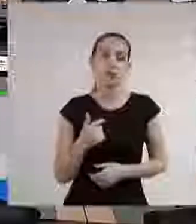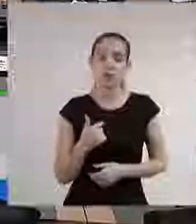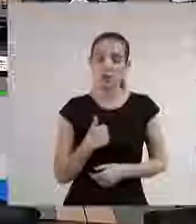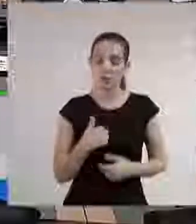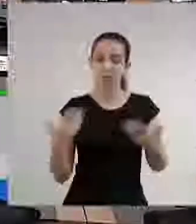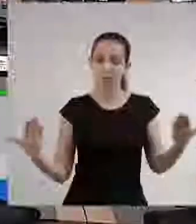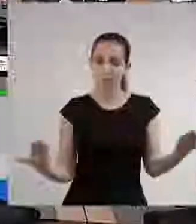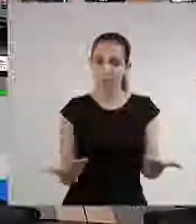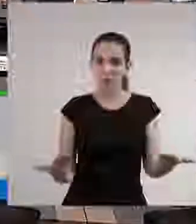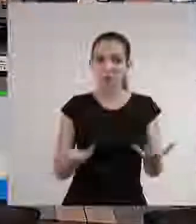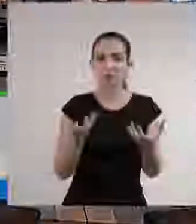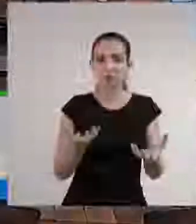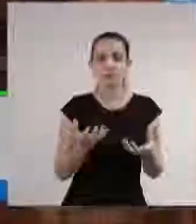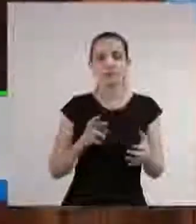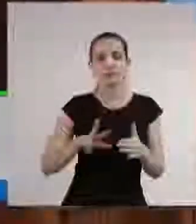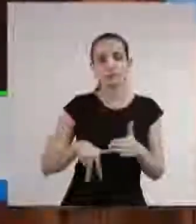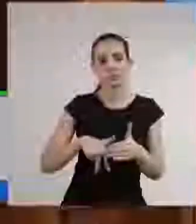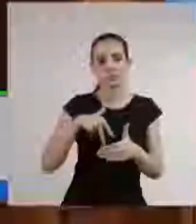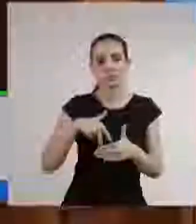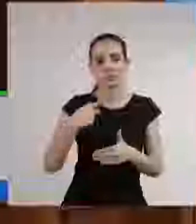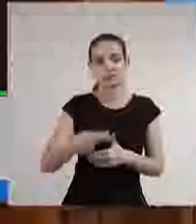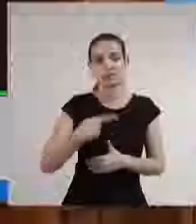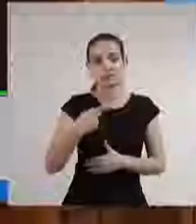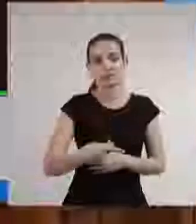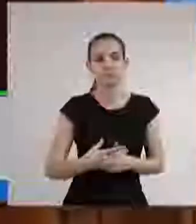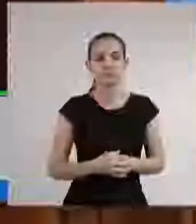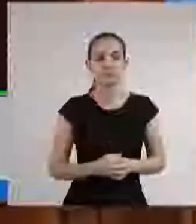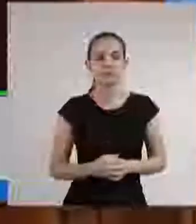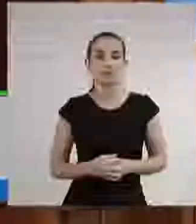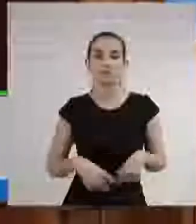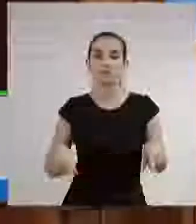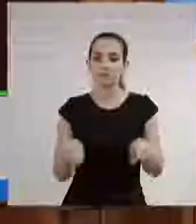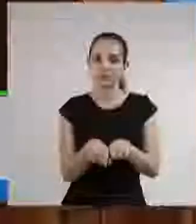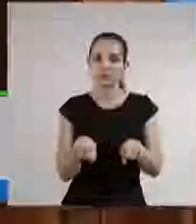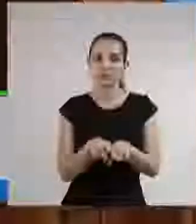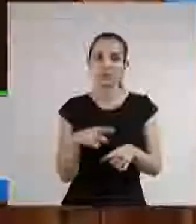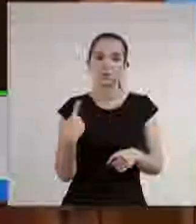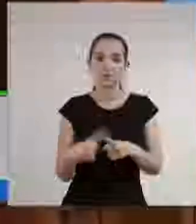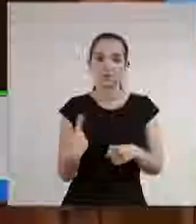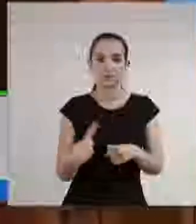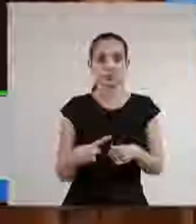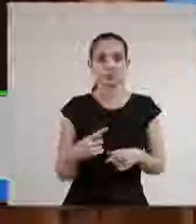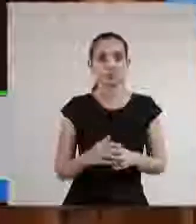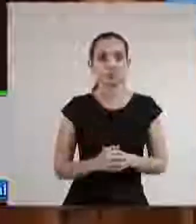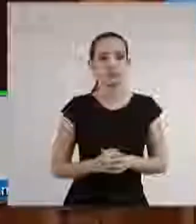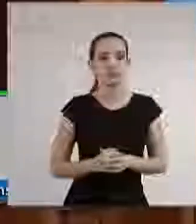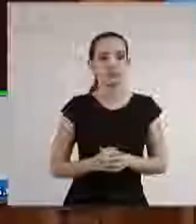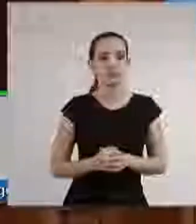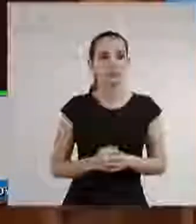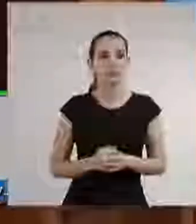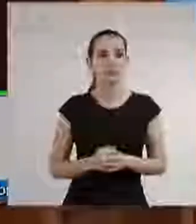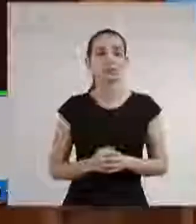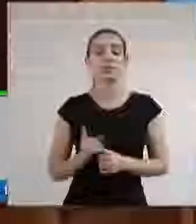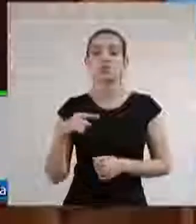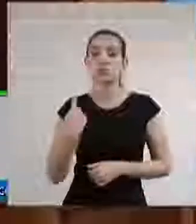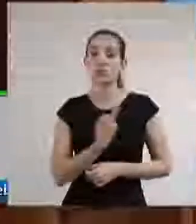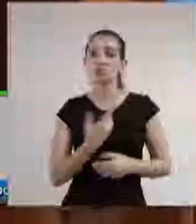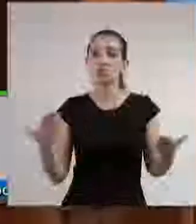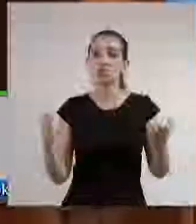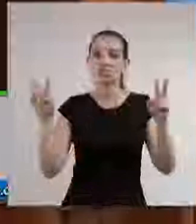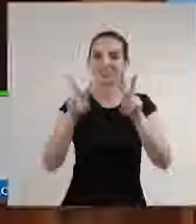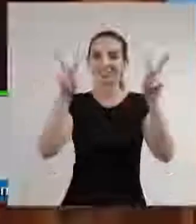fazer uso da palavra no dia de hoje, até porque vamos discorrer sobre um assunto extremamente